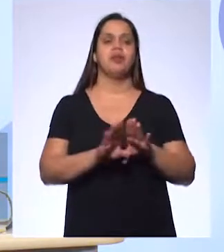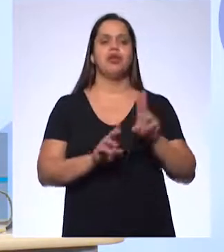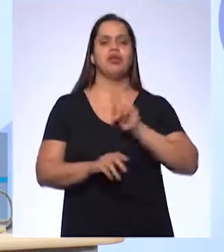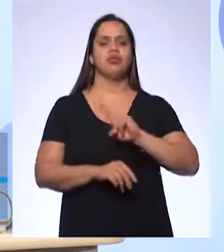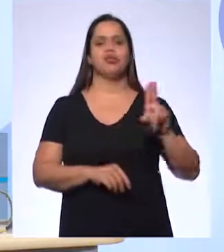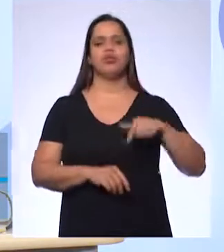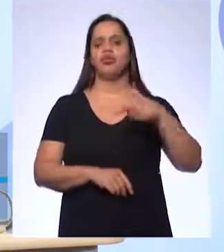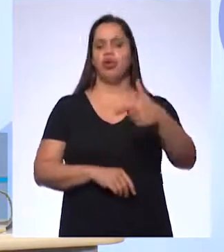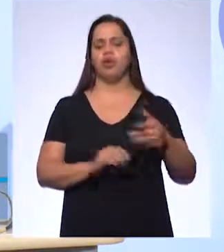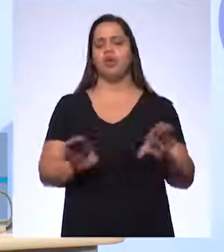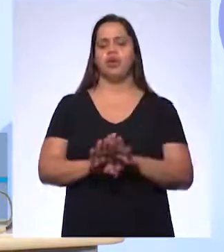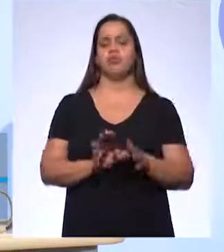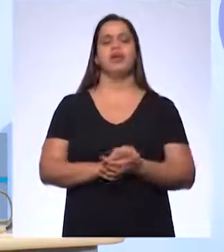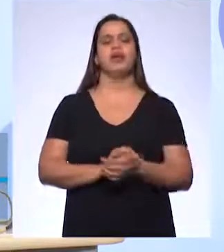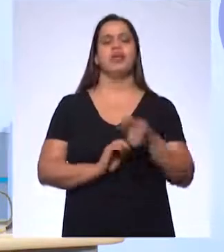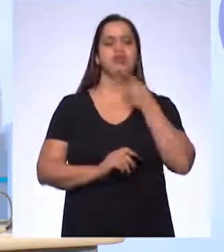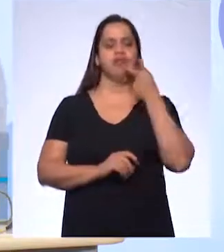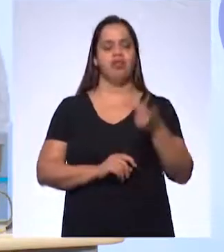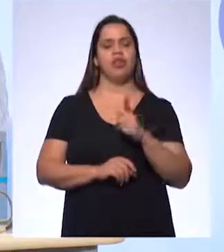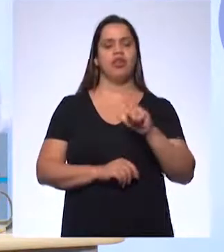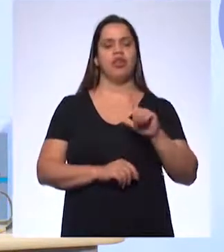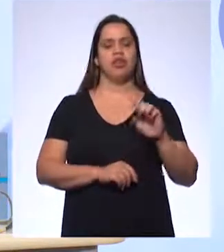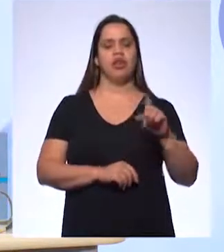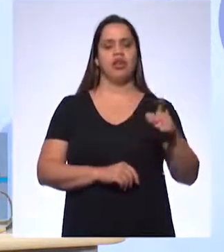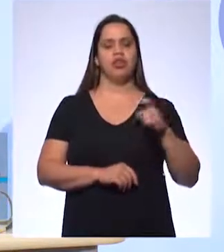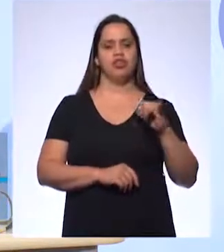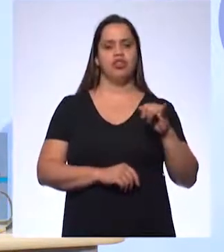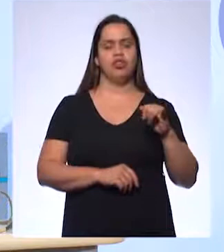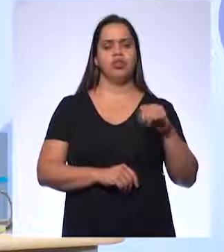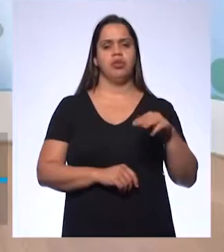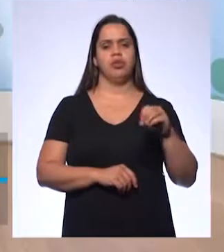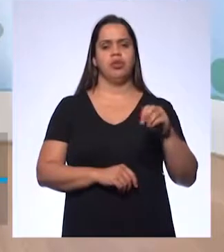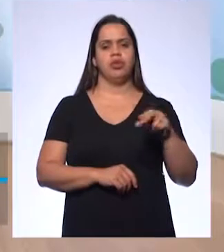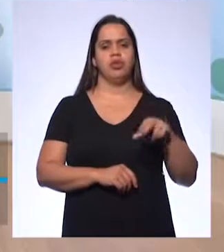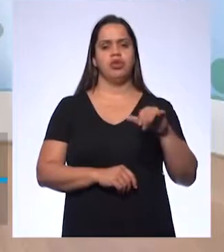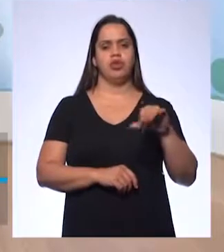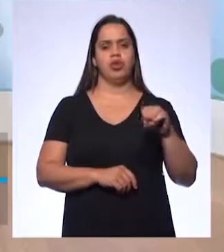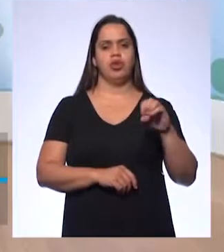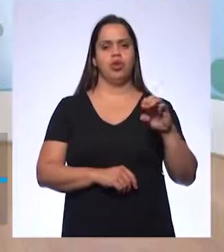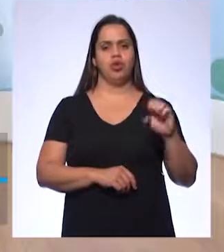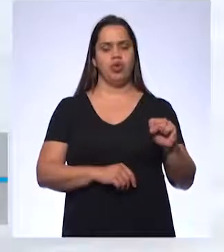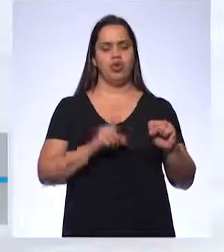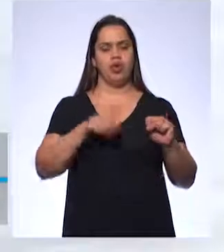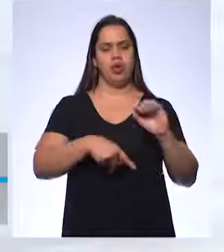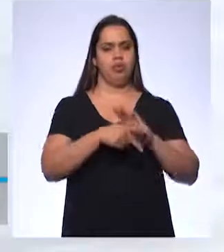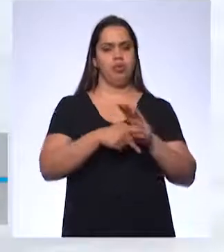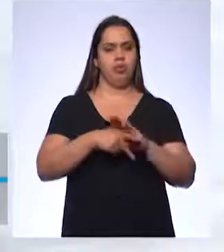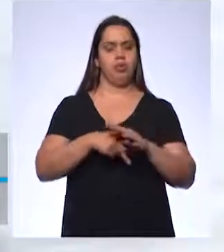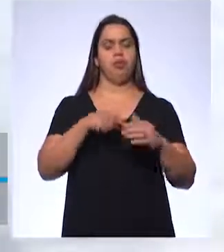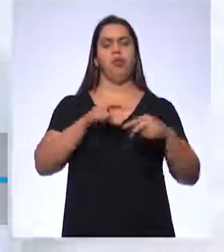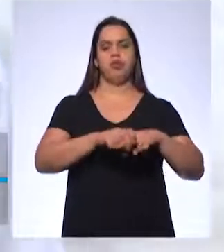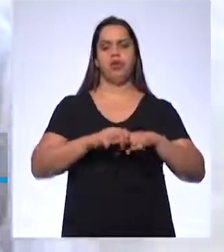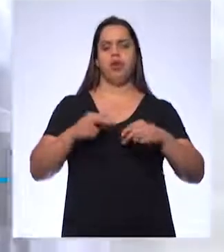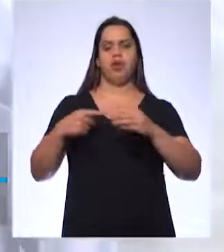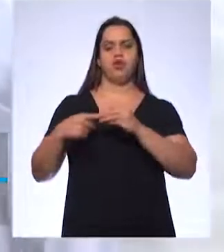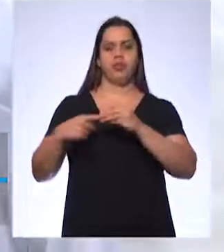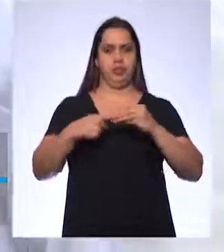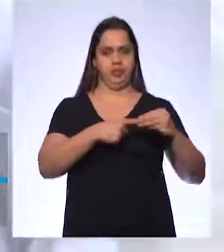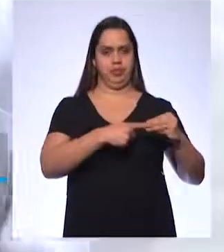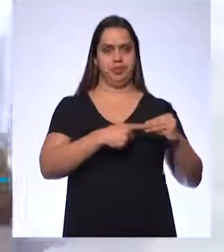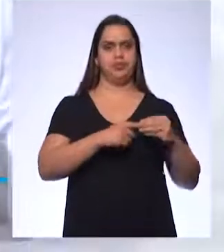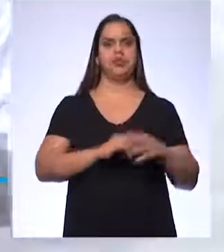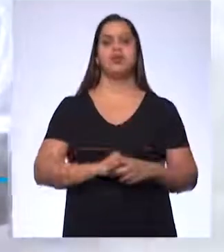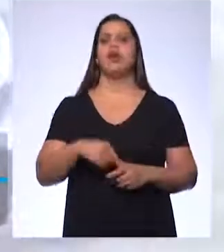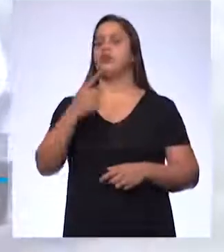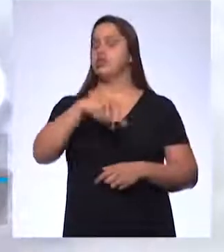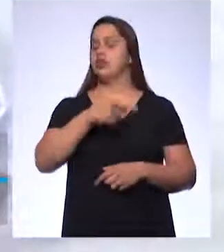Sim, tá leishmaniose. Também é causada por um protozoário. Muito bem. Agora é o seguinte, meus queridos, então vocês falaram de muitas,